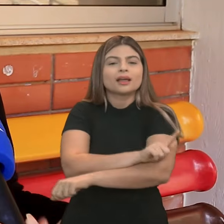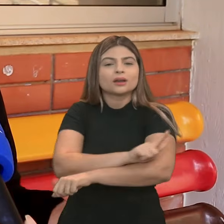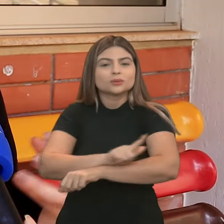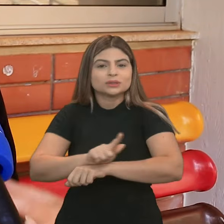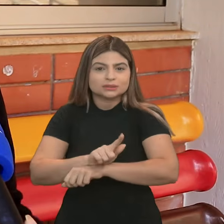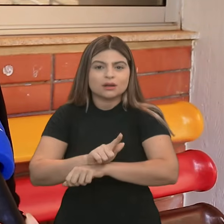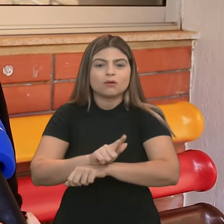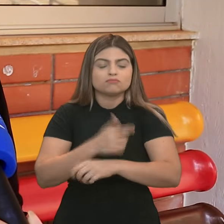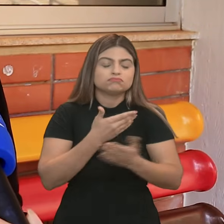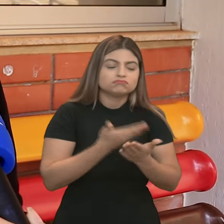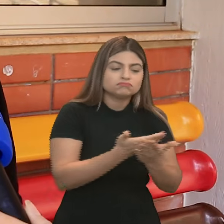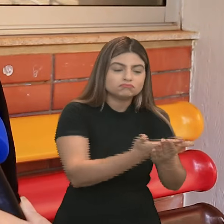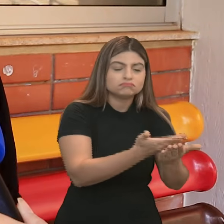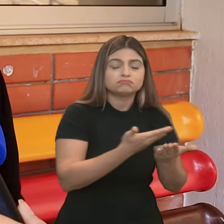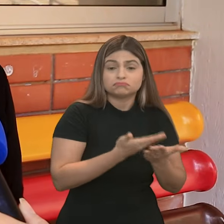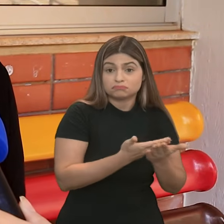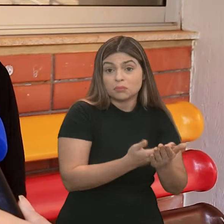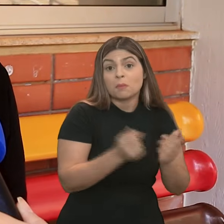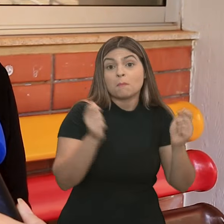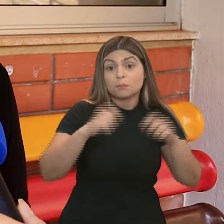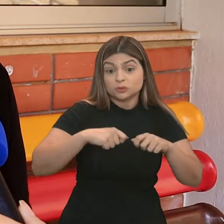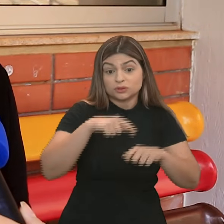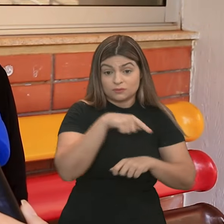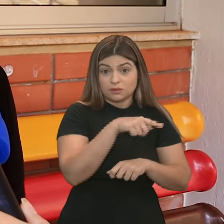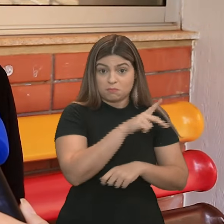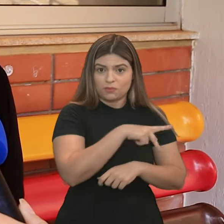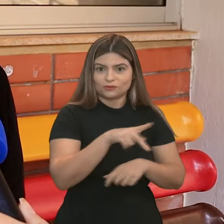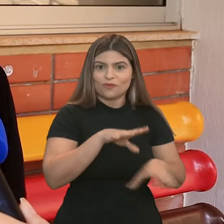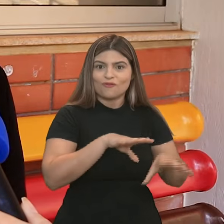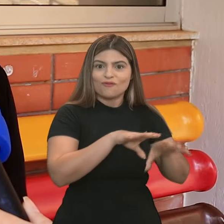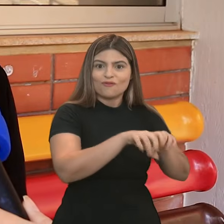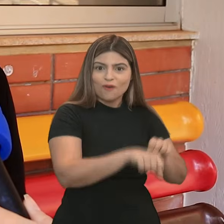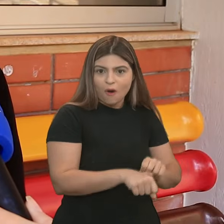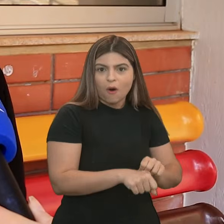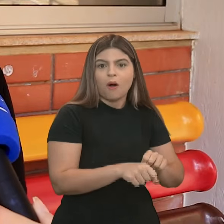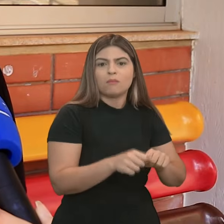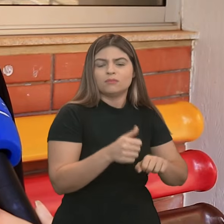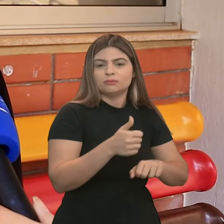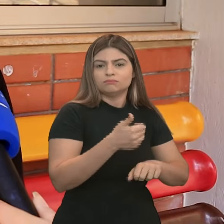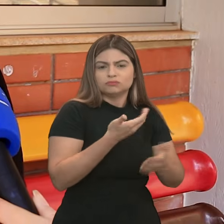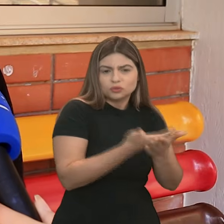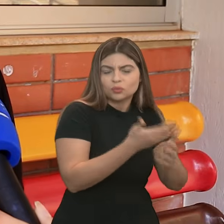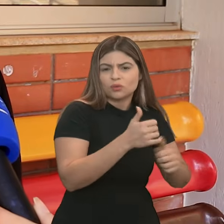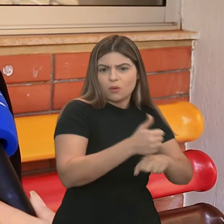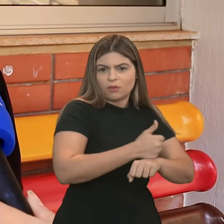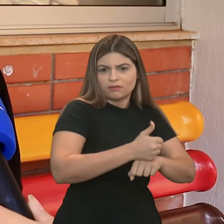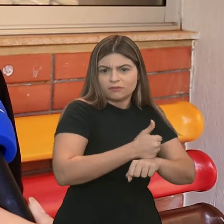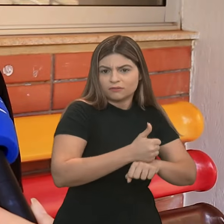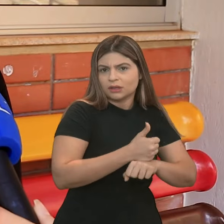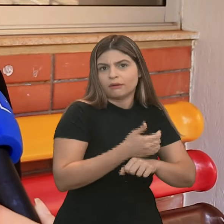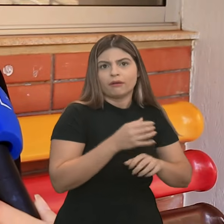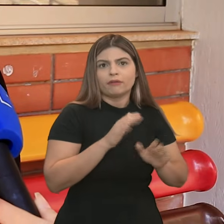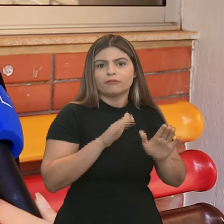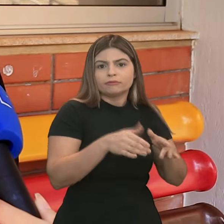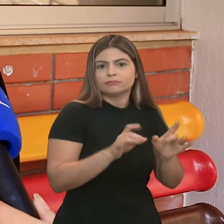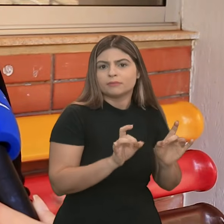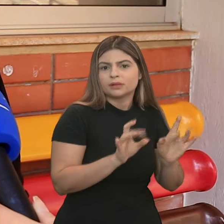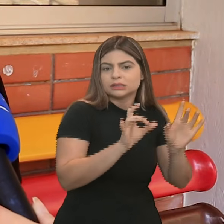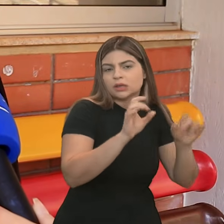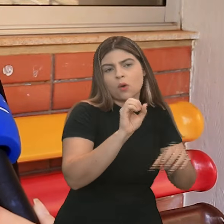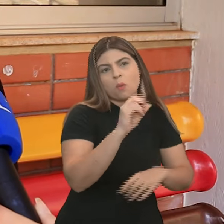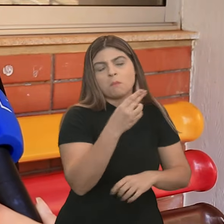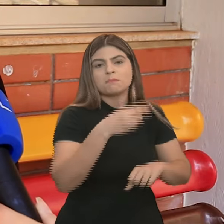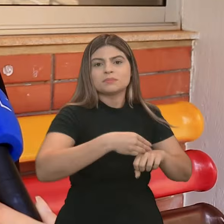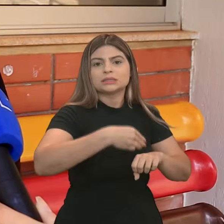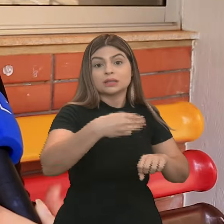retoma de uma forma muito interessante quando esses professores também se qualificam, fazem especializações, mestrados,